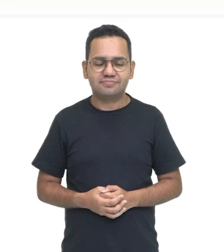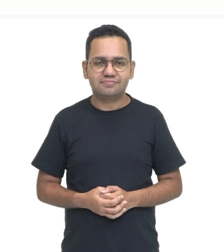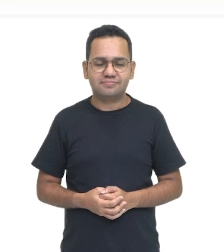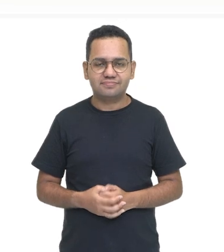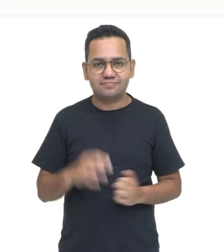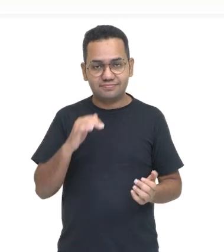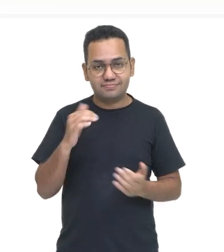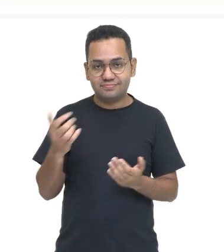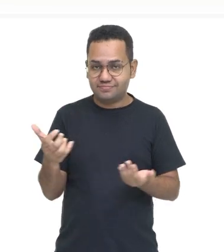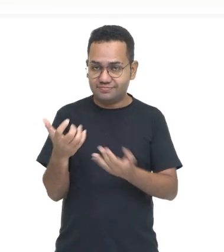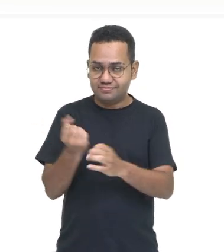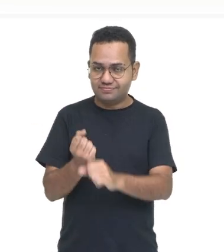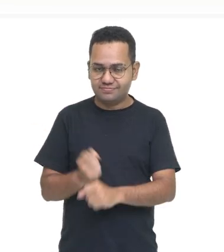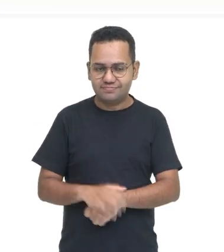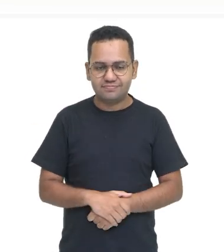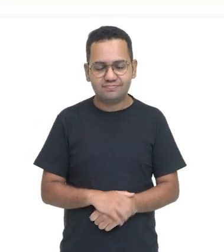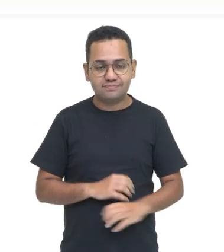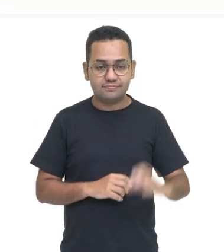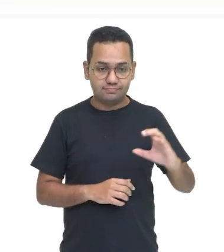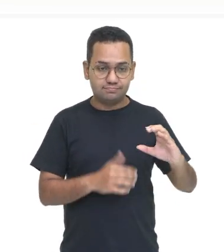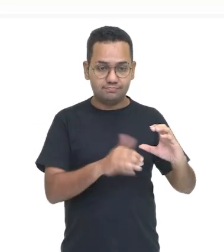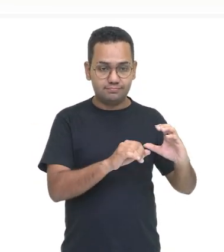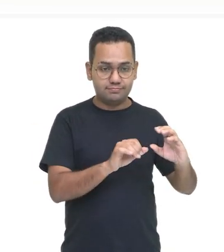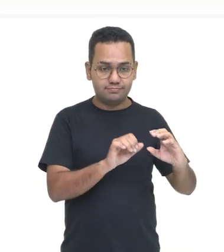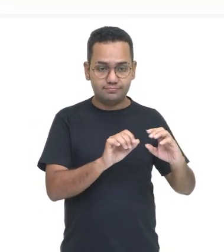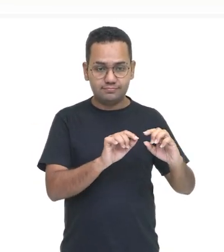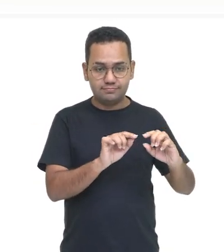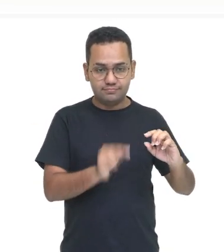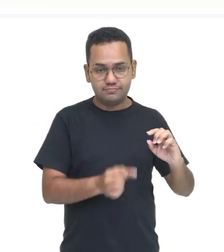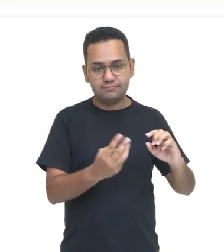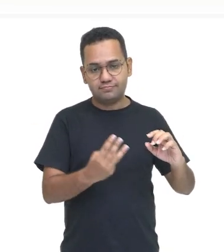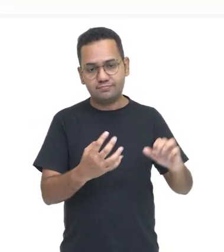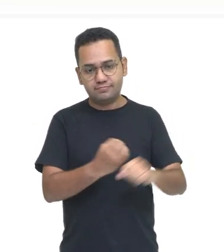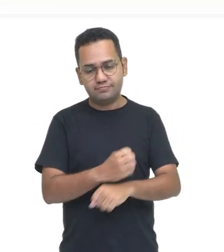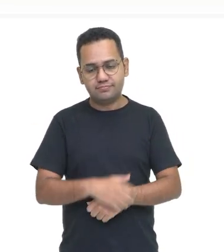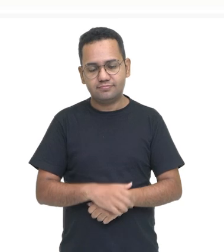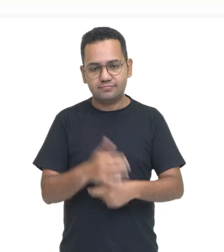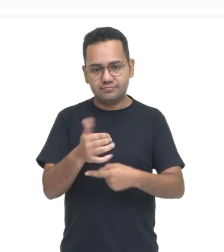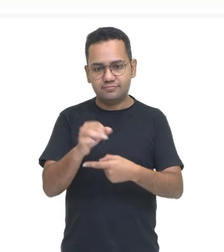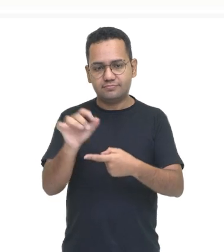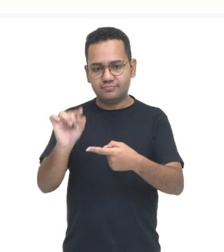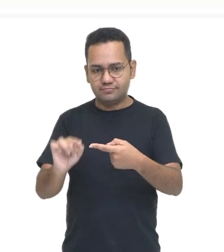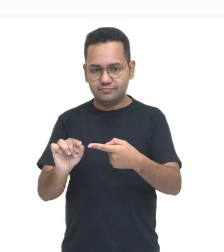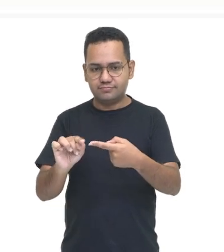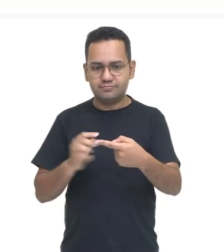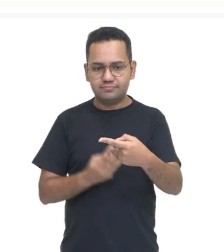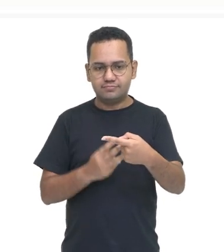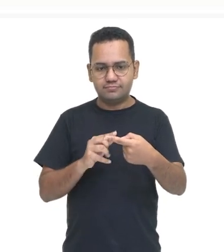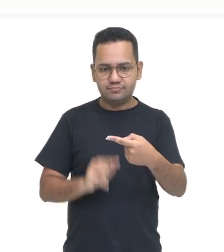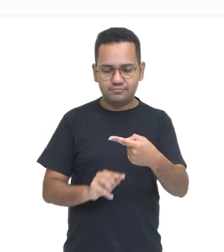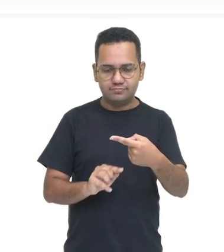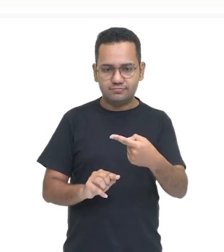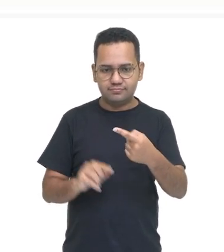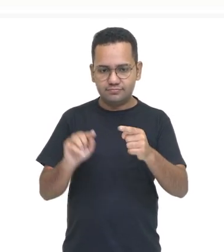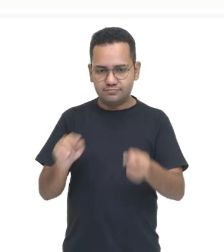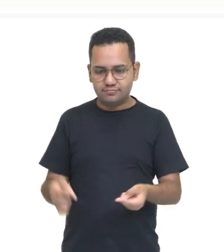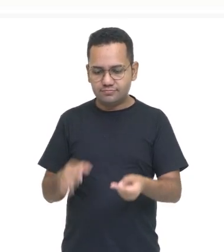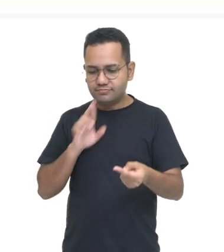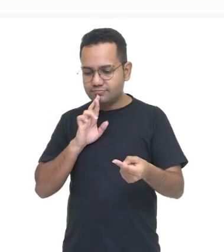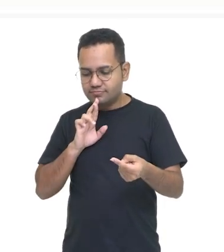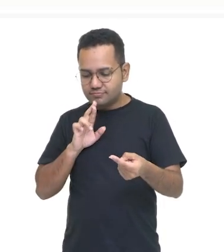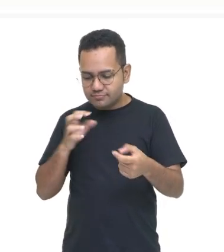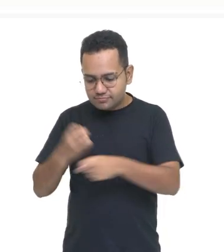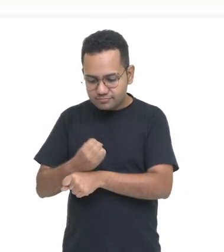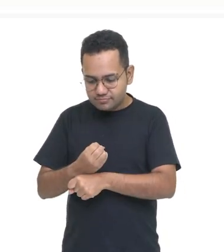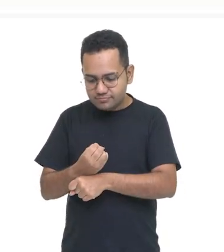conta. Combinação de 10,3 é igual a 10 fatorial dividido por 3 fatorial. Fazendo essa